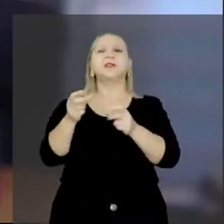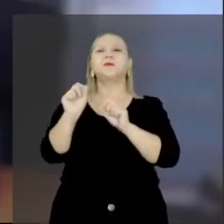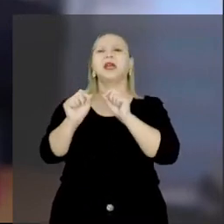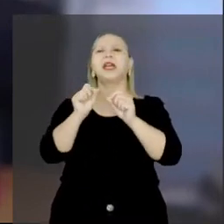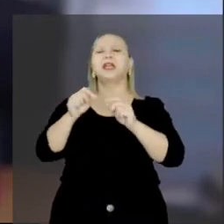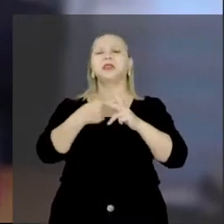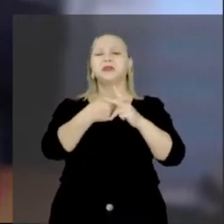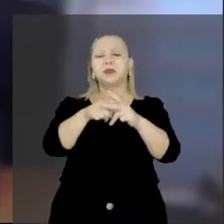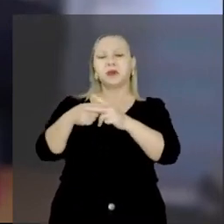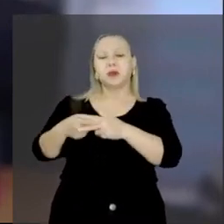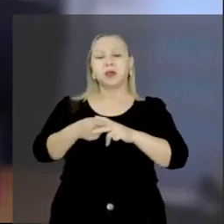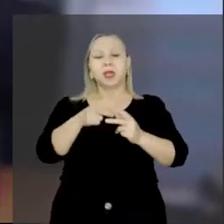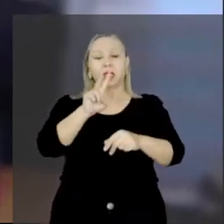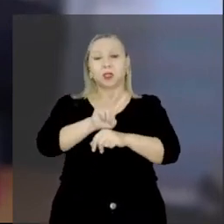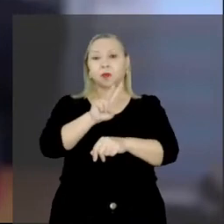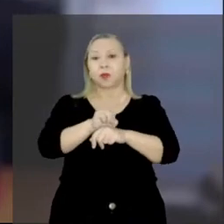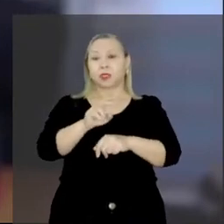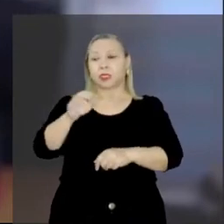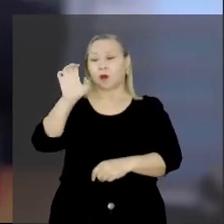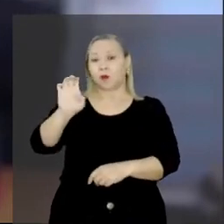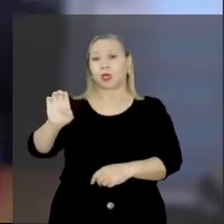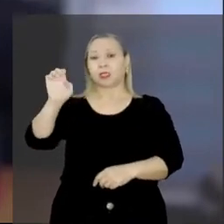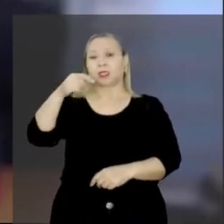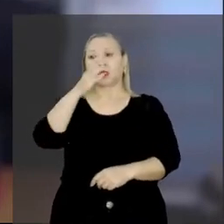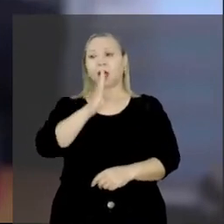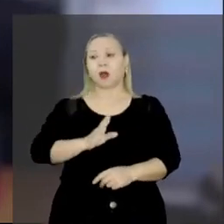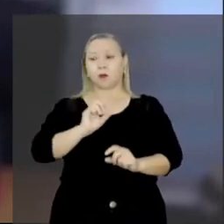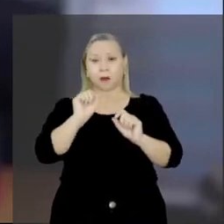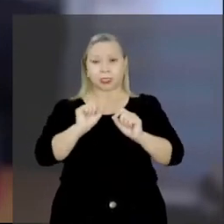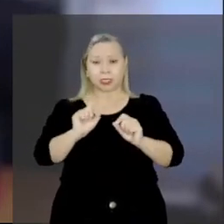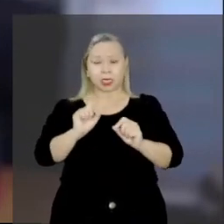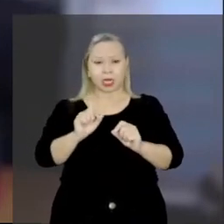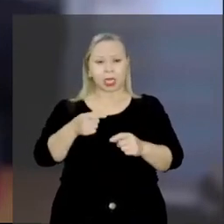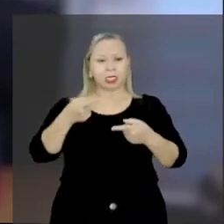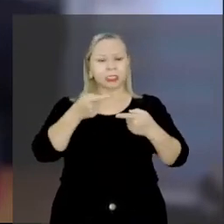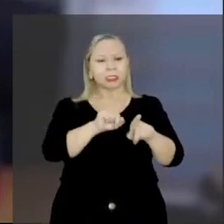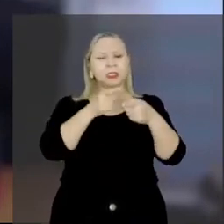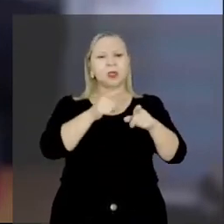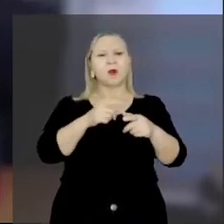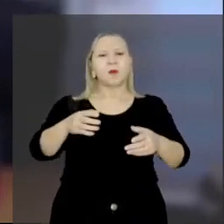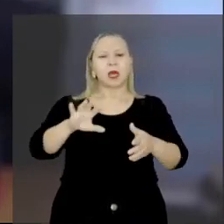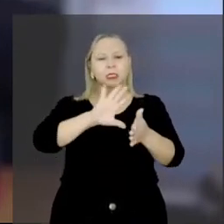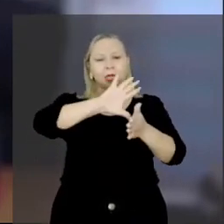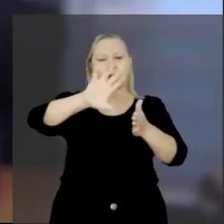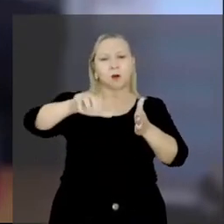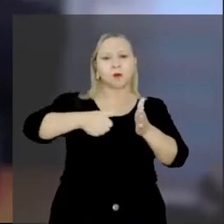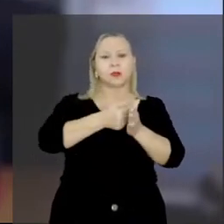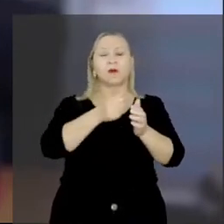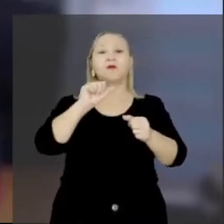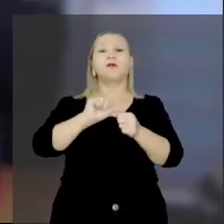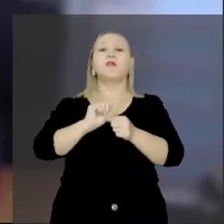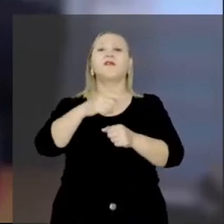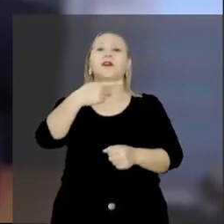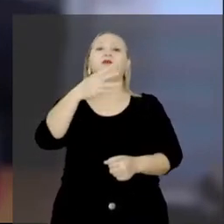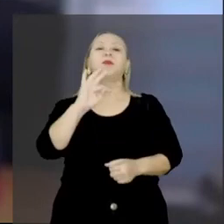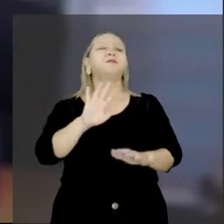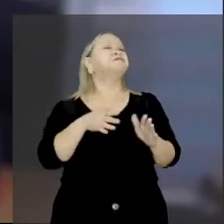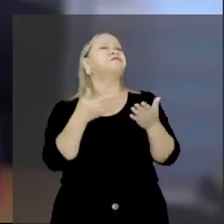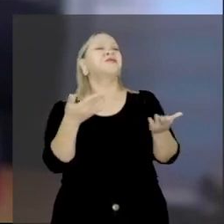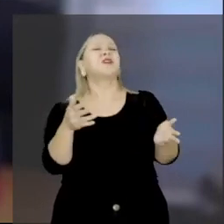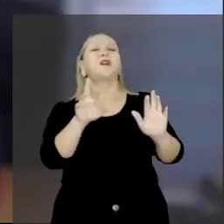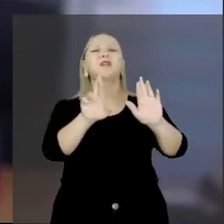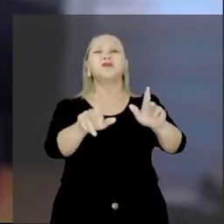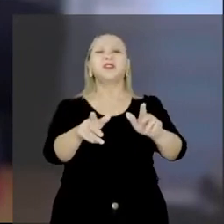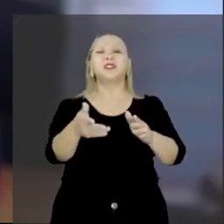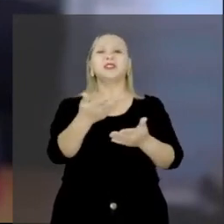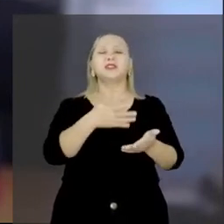Qualquer pergunta é colocada embaixo do tapete. Qualquer denúncia desaparece. Cadê o Queiroz? Cadê a rachadinha do filho do